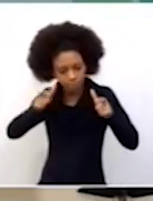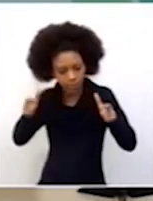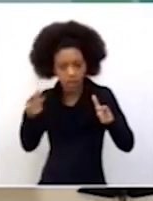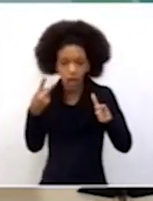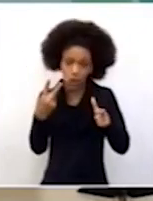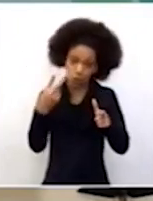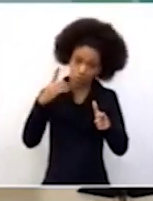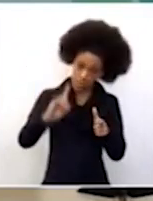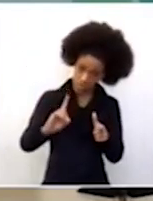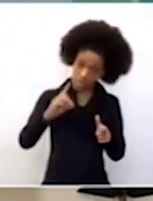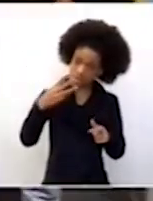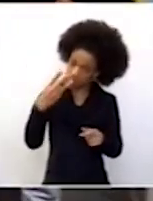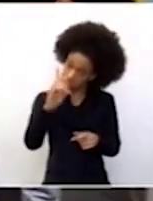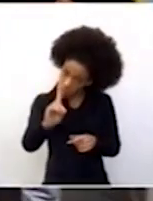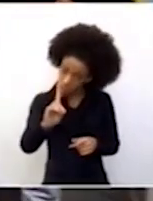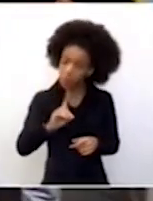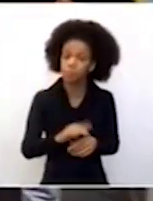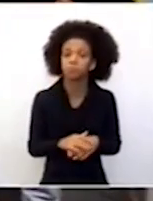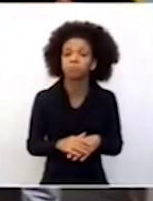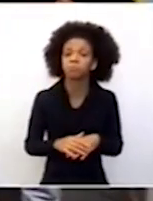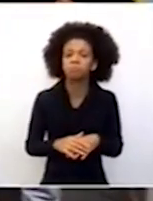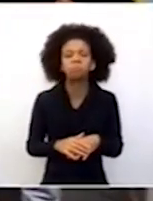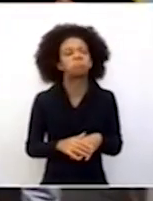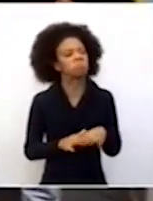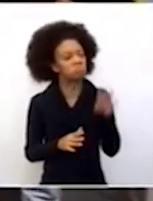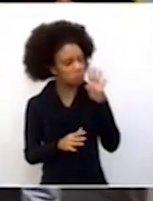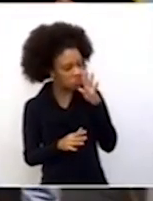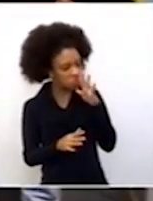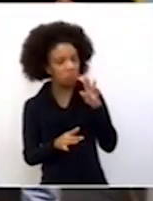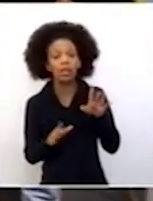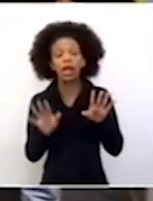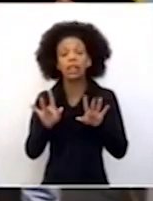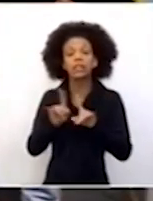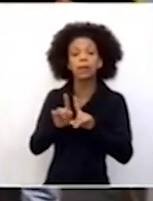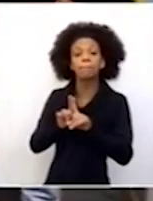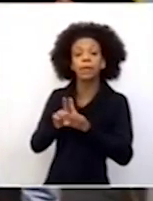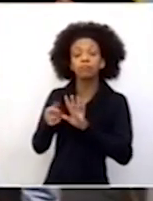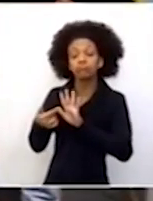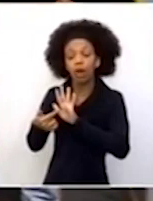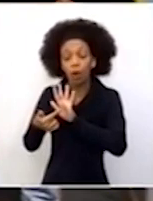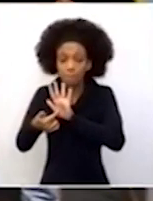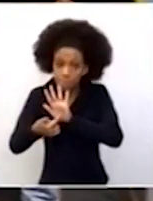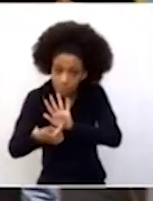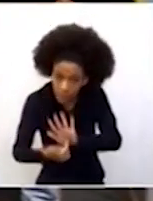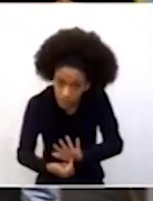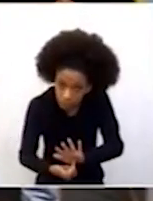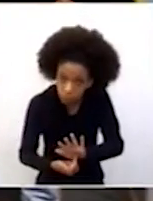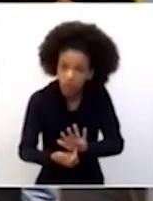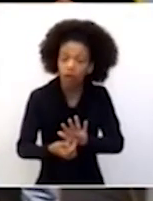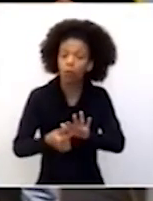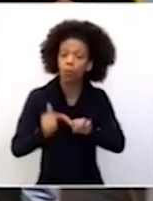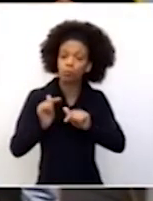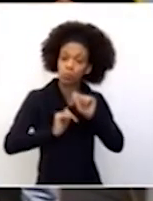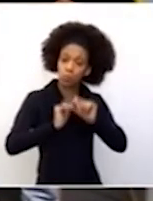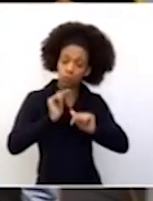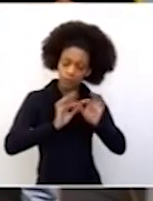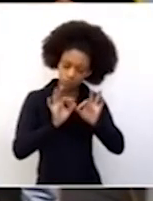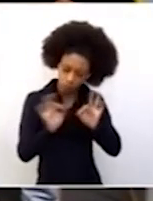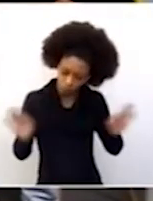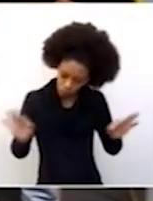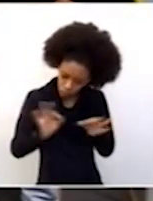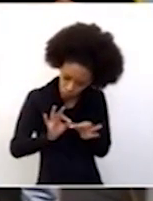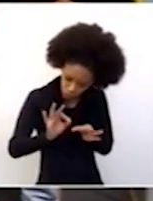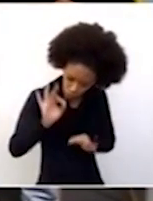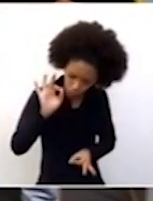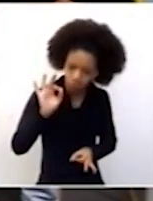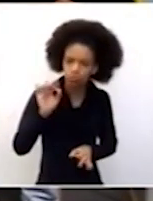2D e 3D, Nossa, comparação entre medidas, instrumento de medidas, porque foi utilizada a